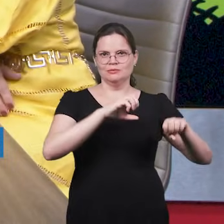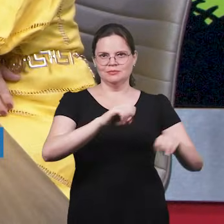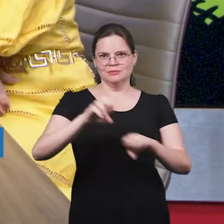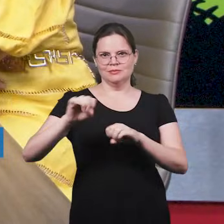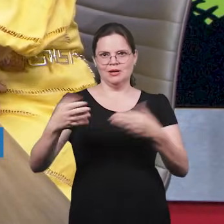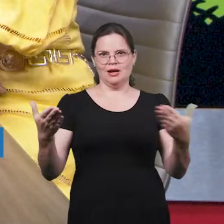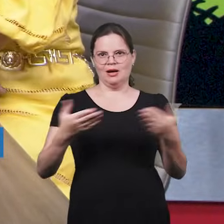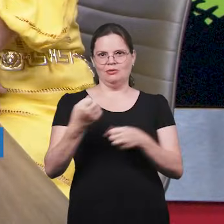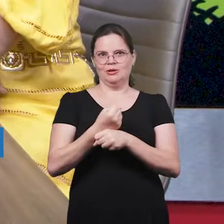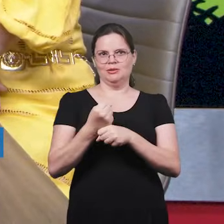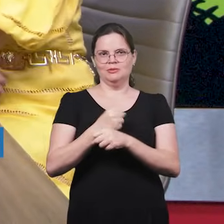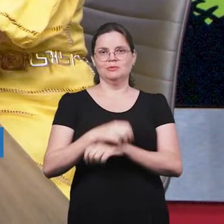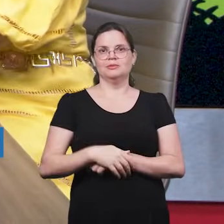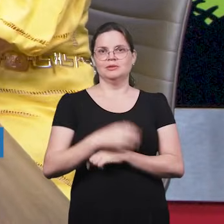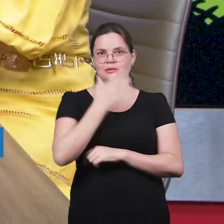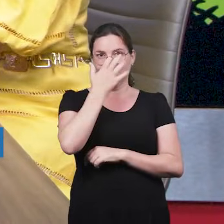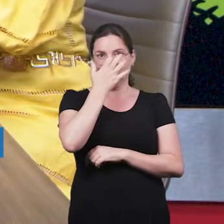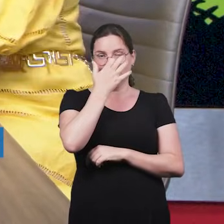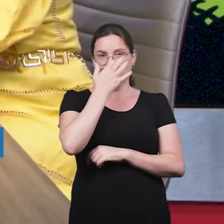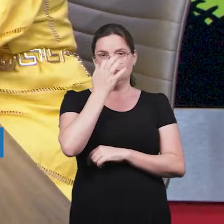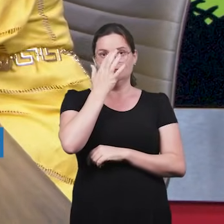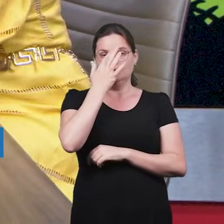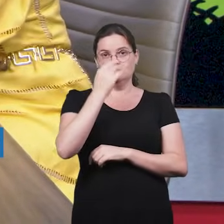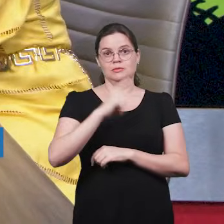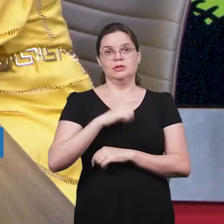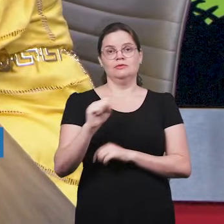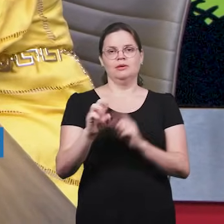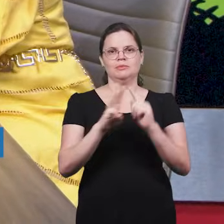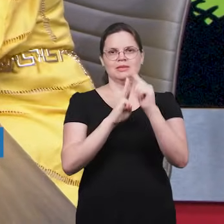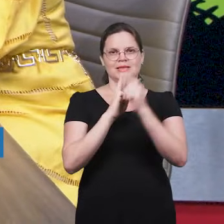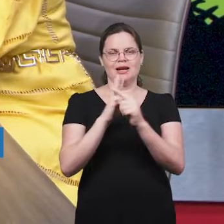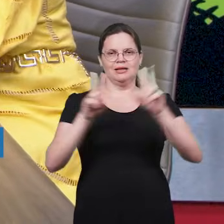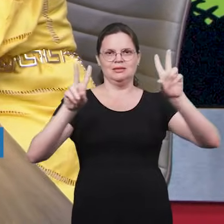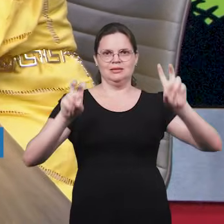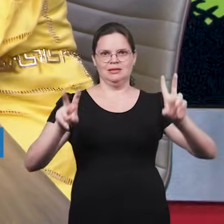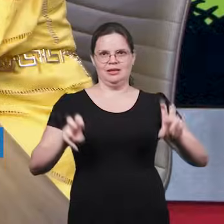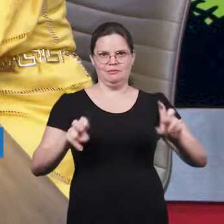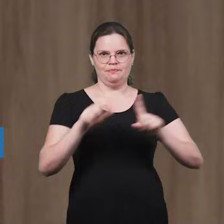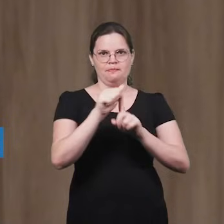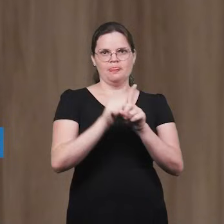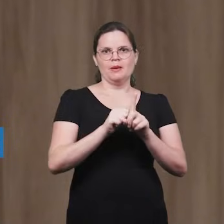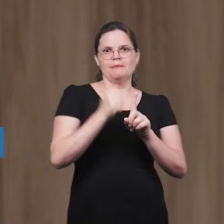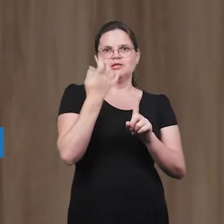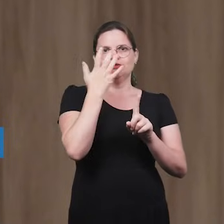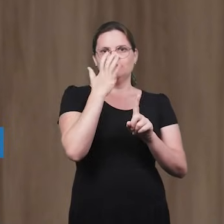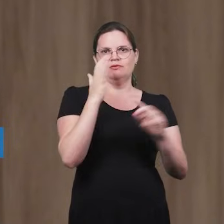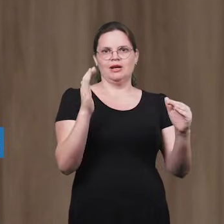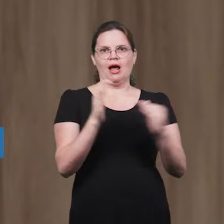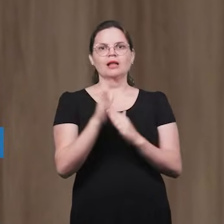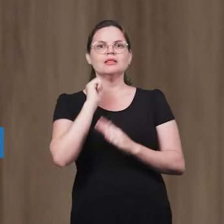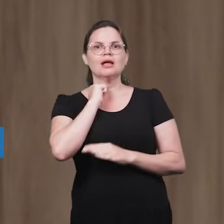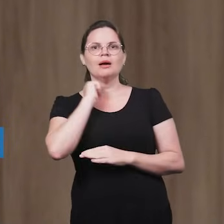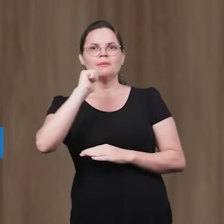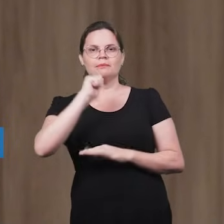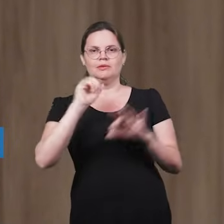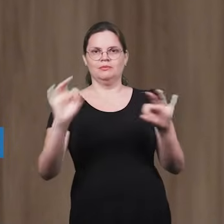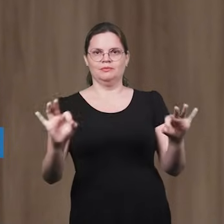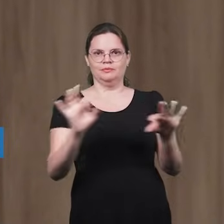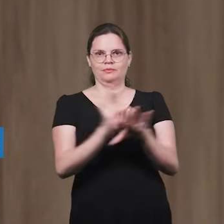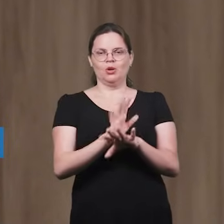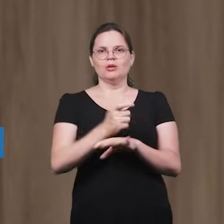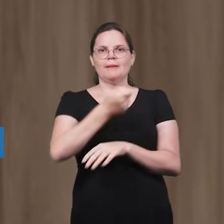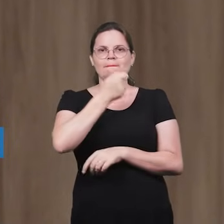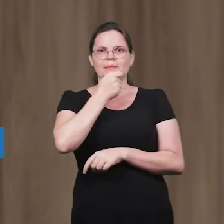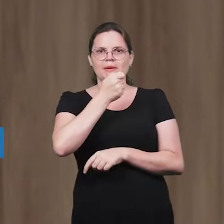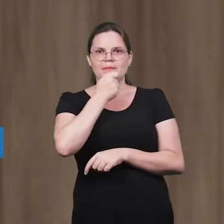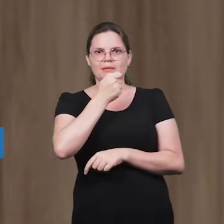preciosos, não é? Nós trabalhamos 3 grandes temáticas, né? De fevereiro a abril, Nós concluímos aquelas entrevistas